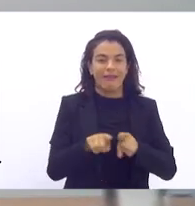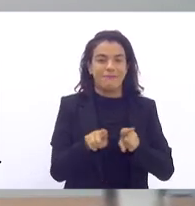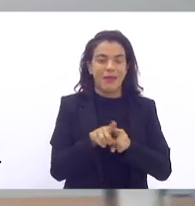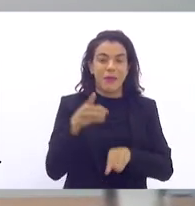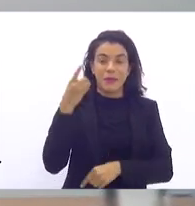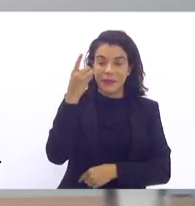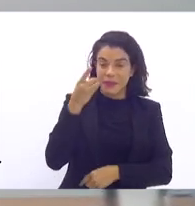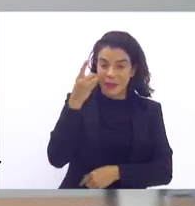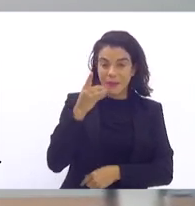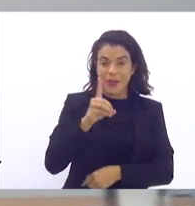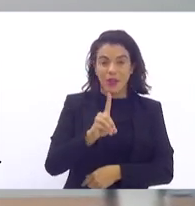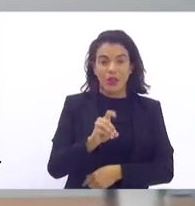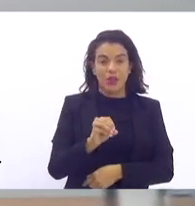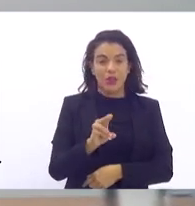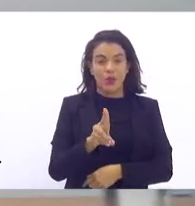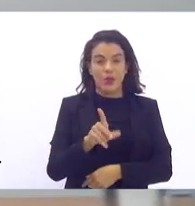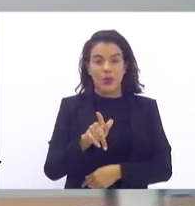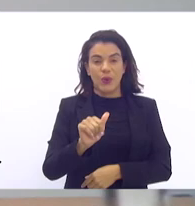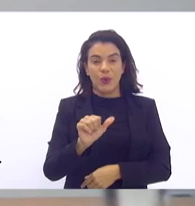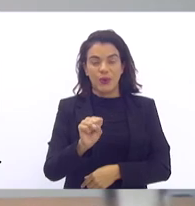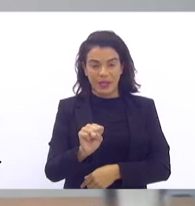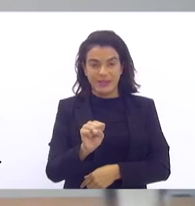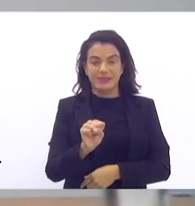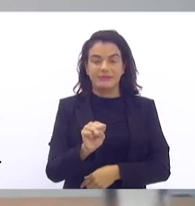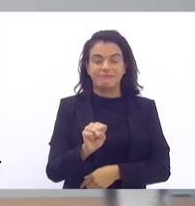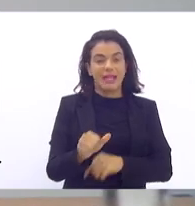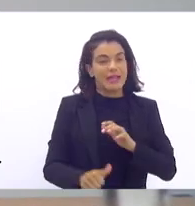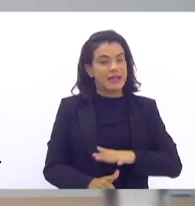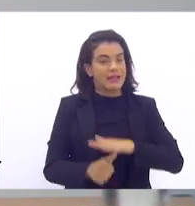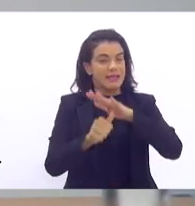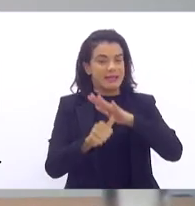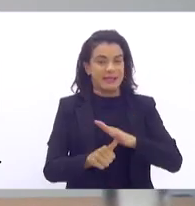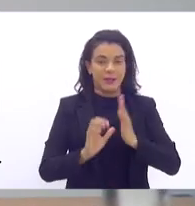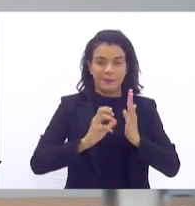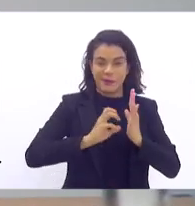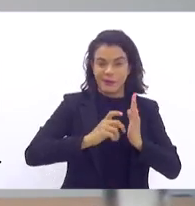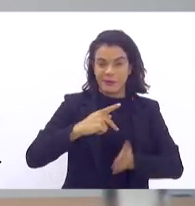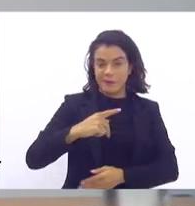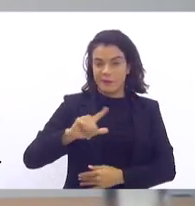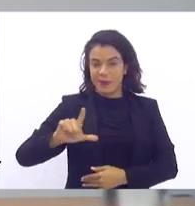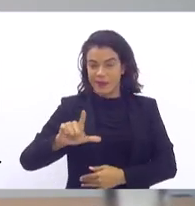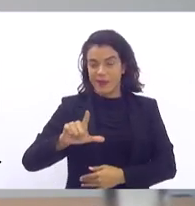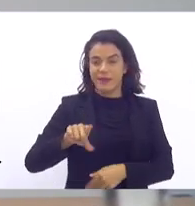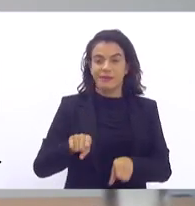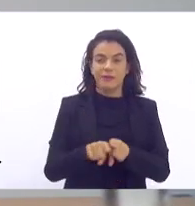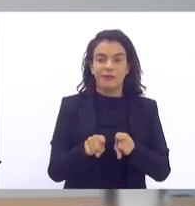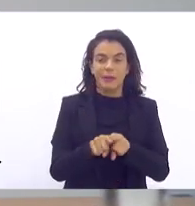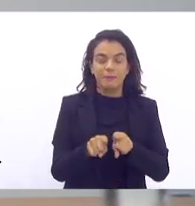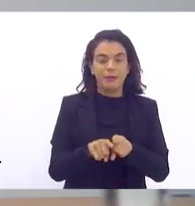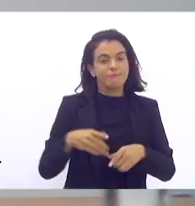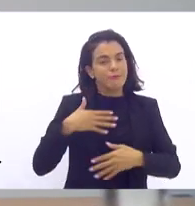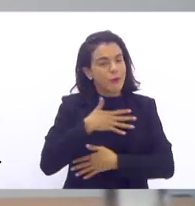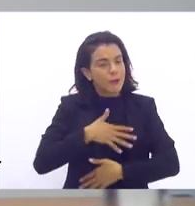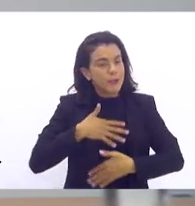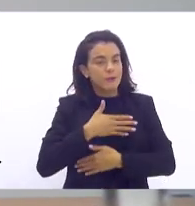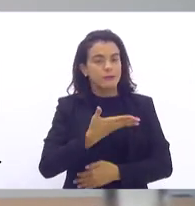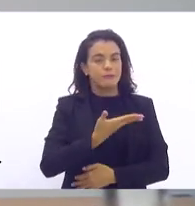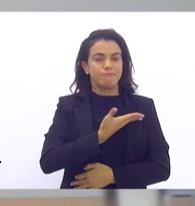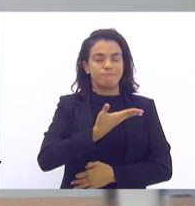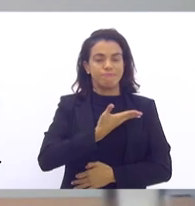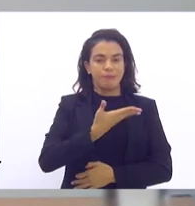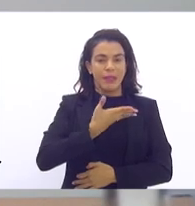Deputado Douglas líder do pl aqui na Assembleia ao meu querido colega